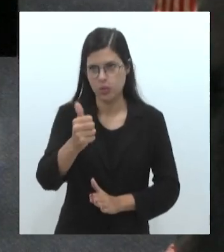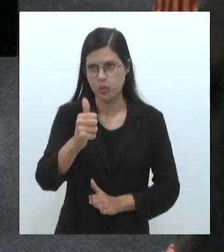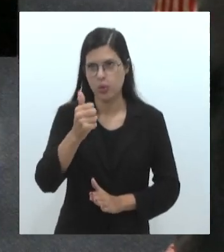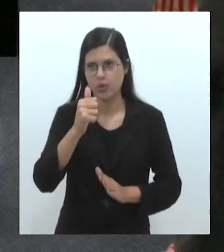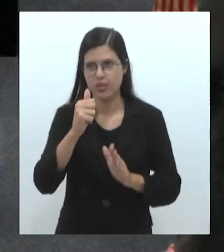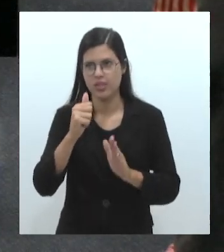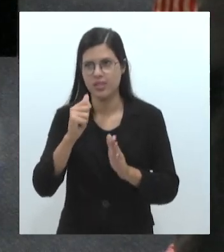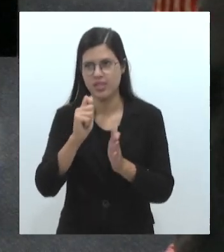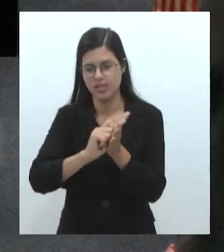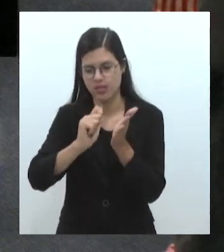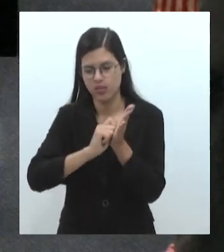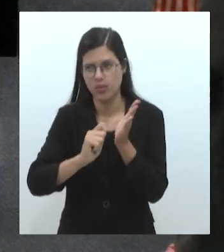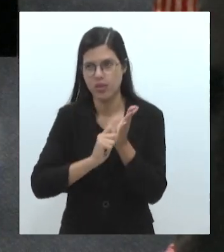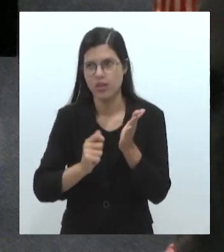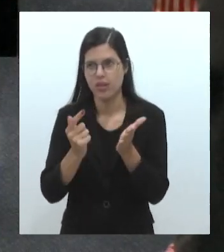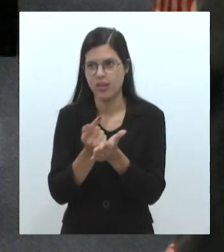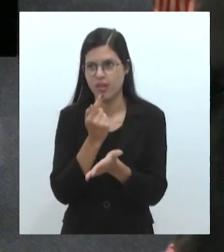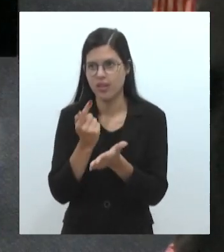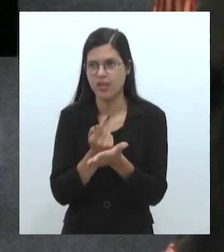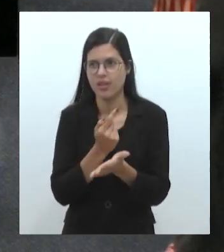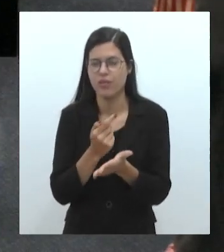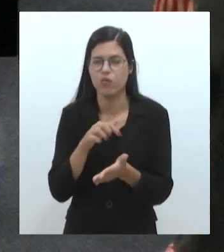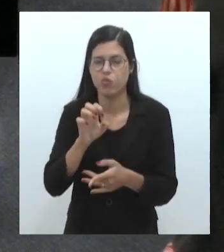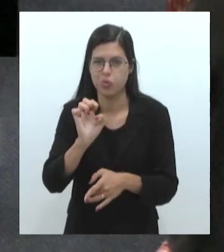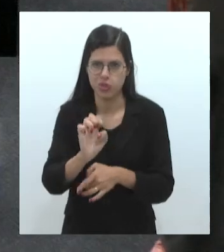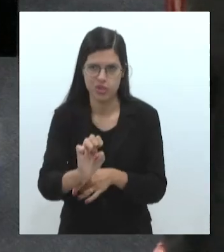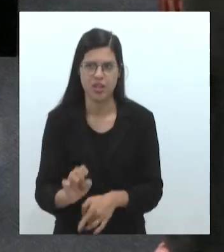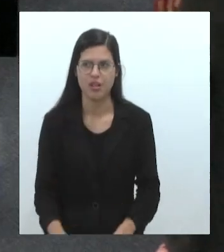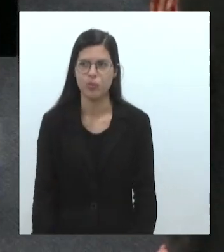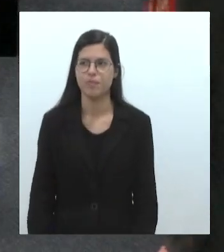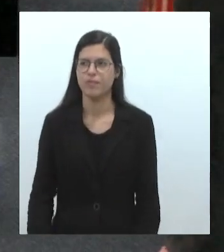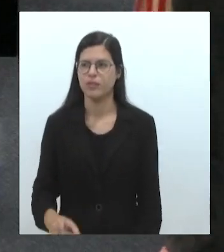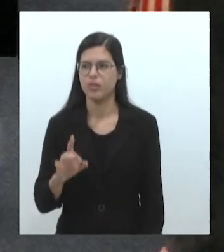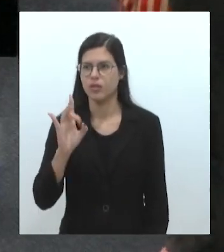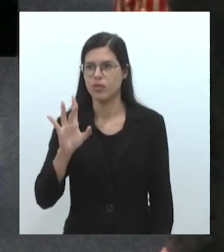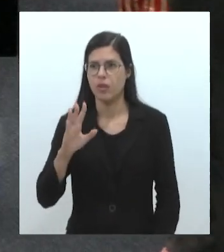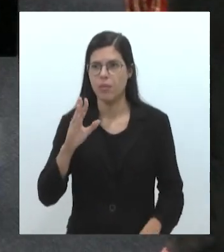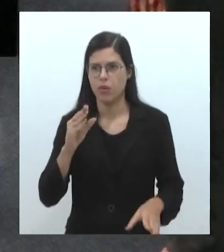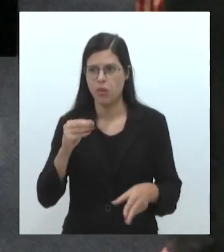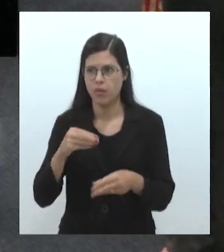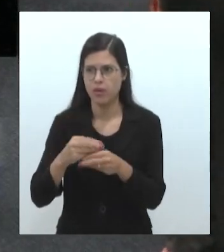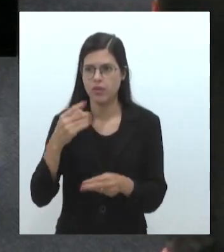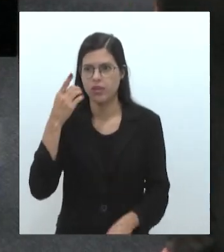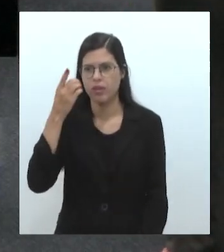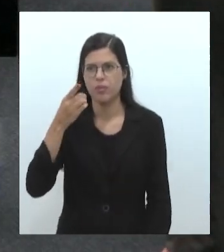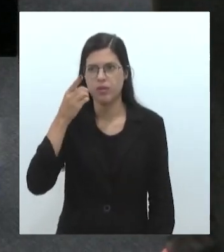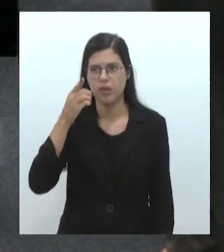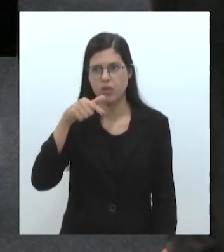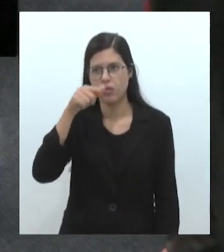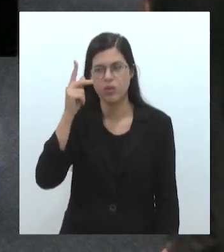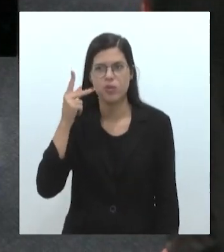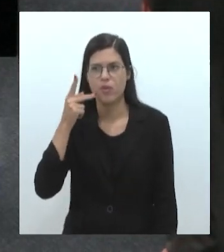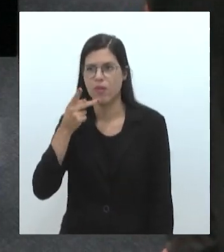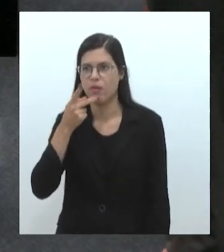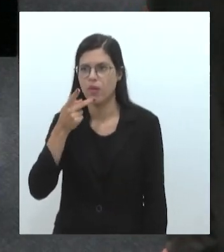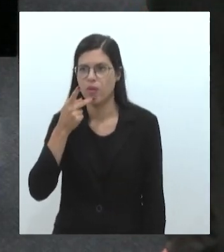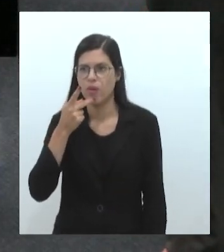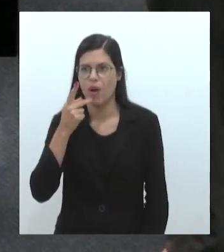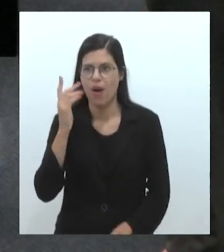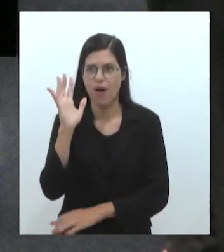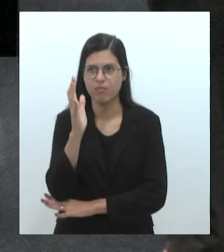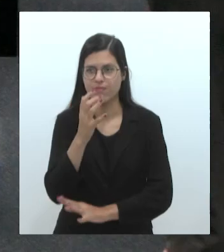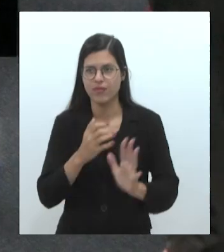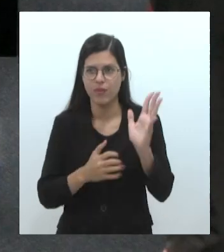humanos no livro de Heróis do Estado. E só para complementar o que Vossa Excelência, deputado Luiz Paulo, falava, a Floresta da Tijuca